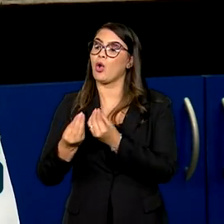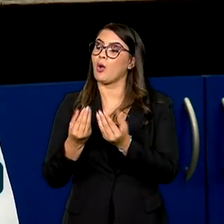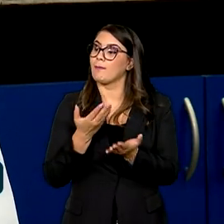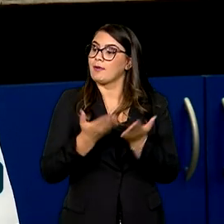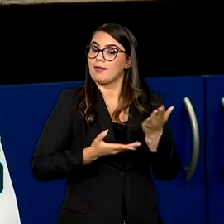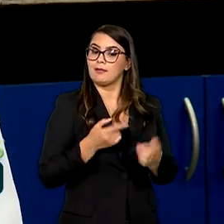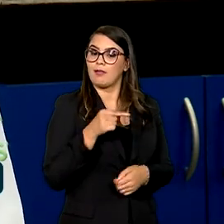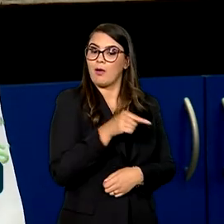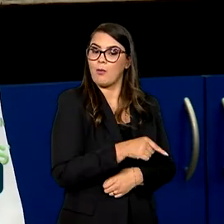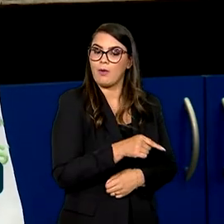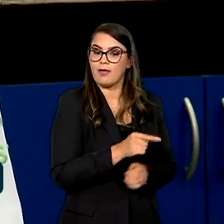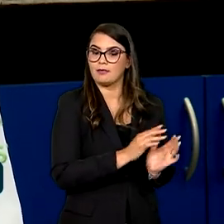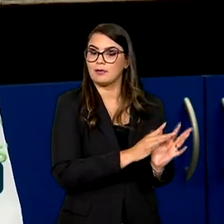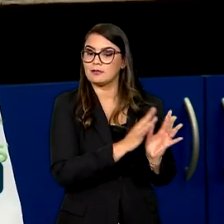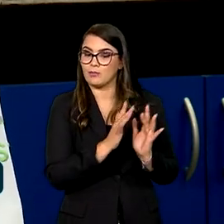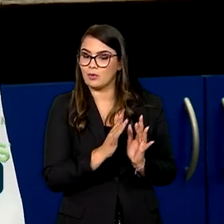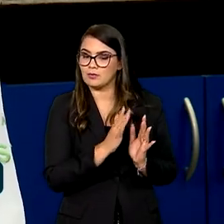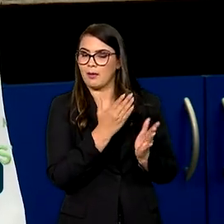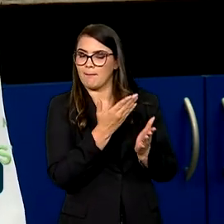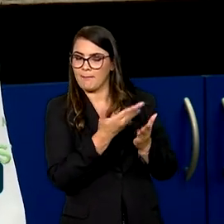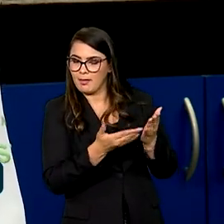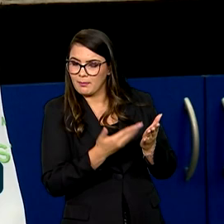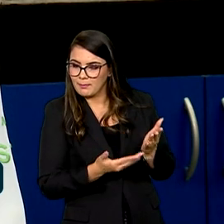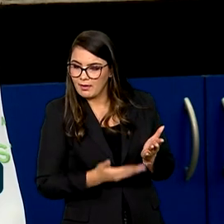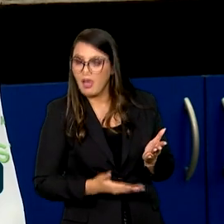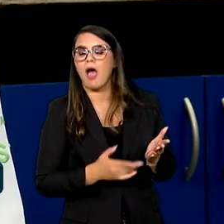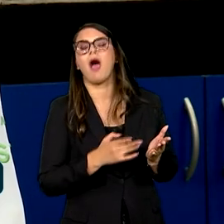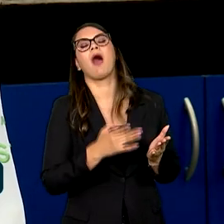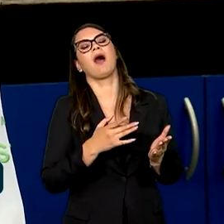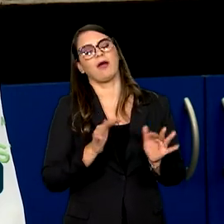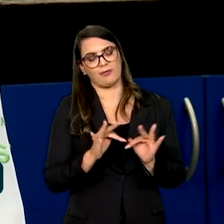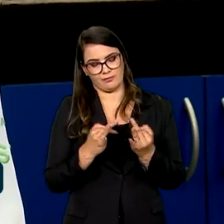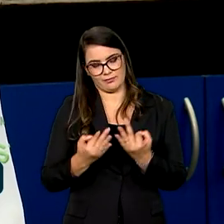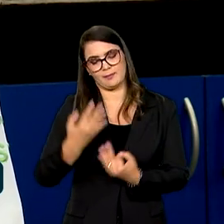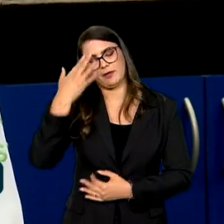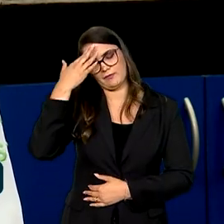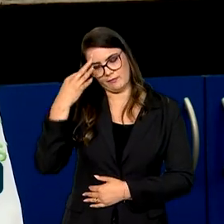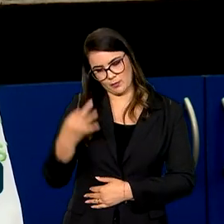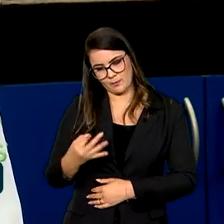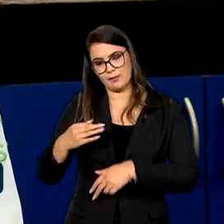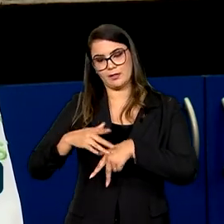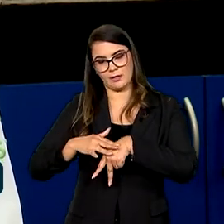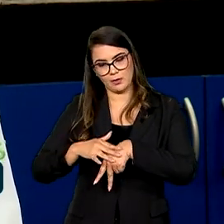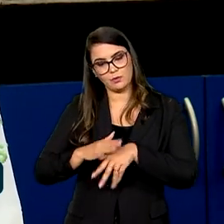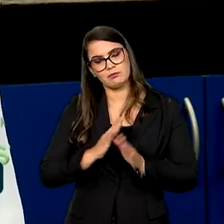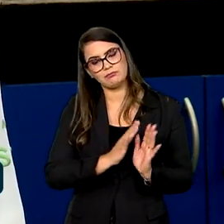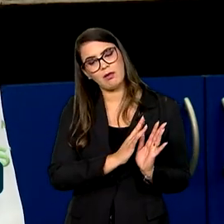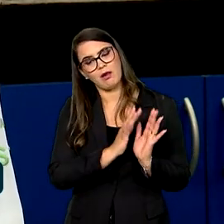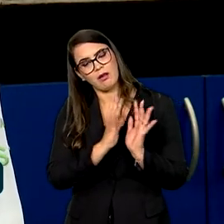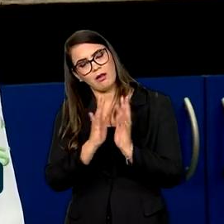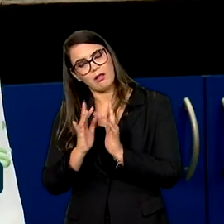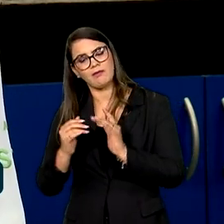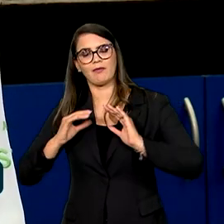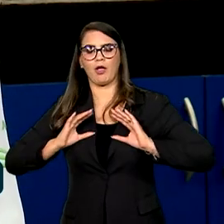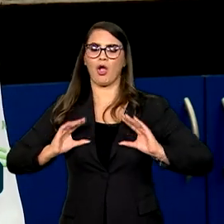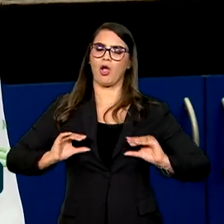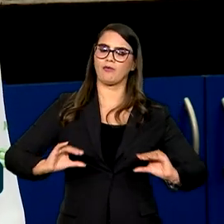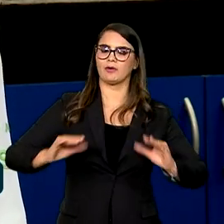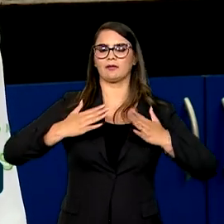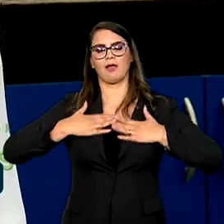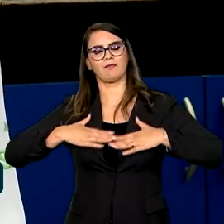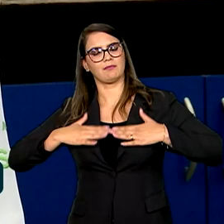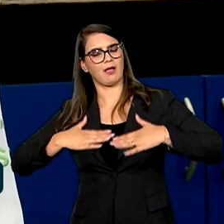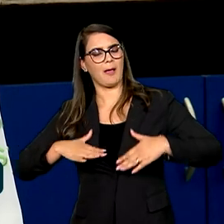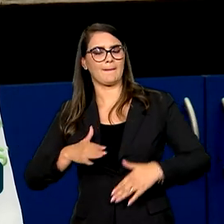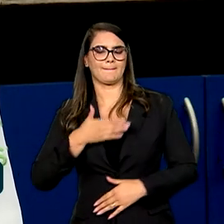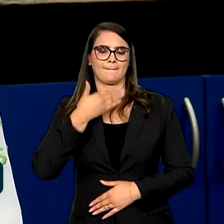como lidar com ele nesse processo de perda, essa família vai entender um pouco mais a doença no passar do tempo e vai ficar mais confortável, mais calma